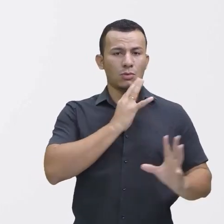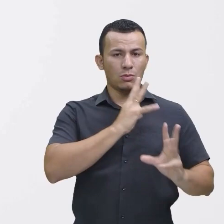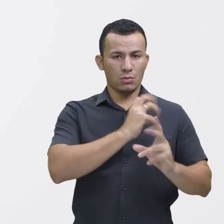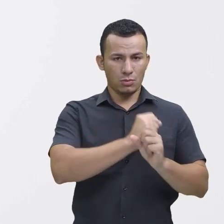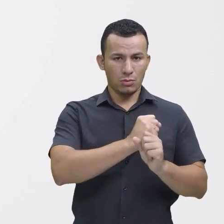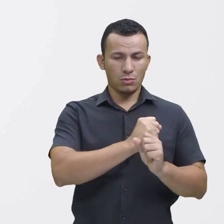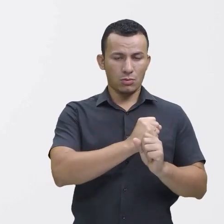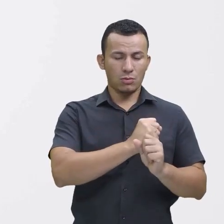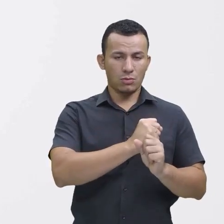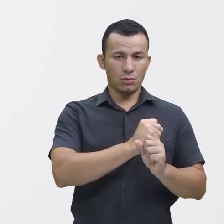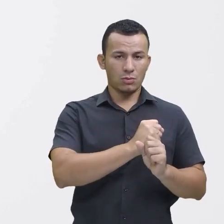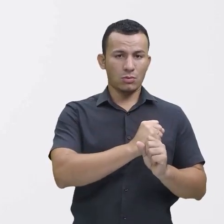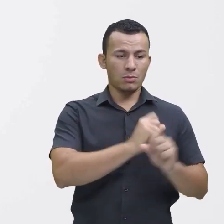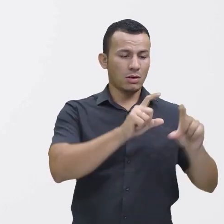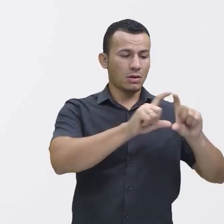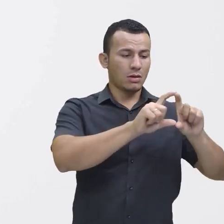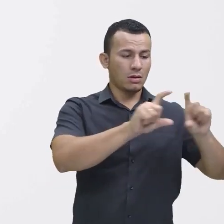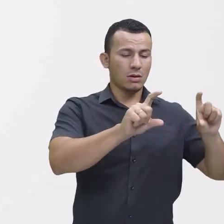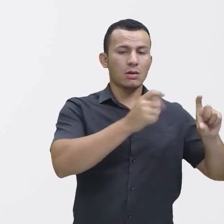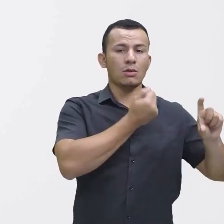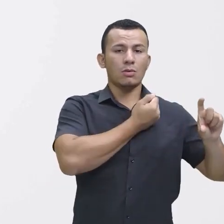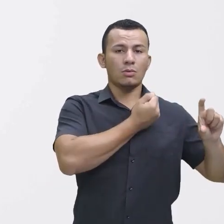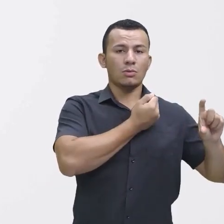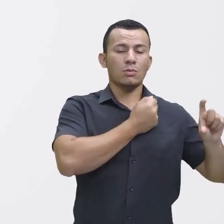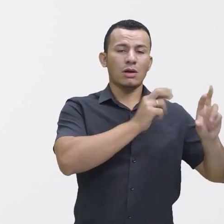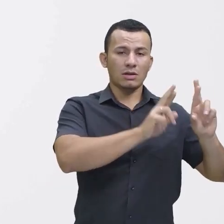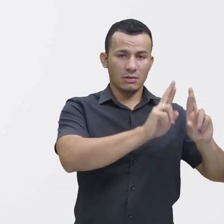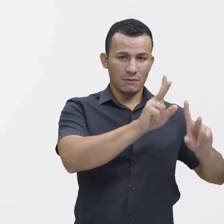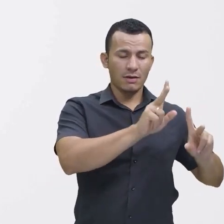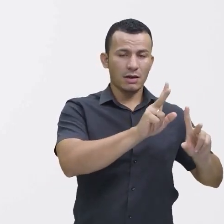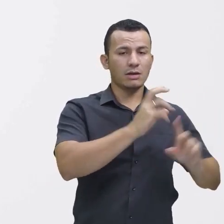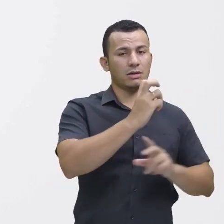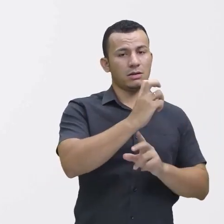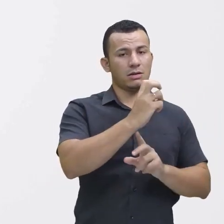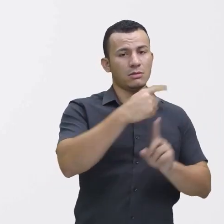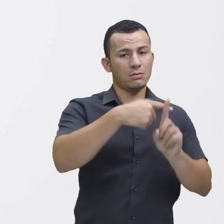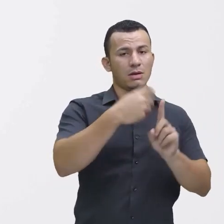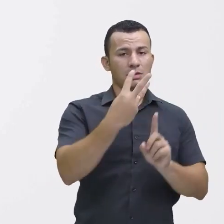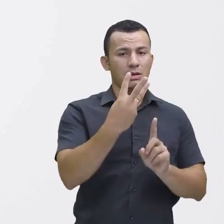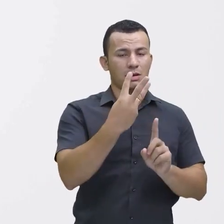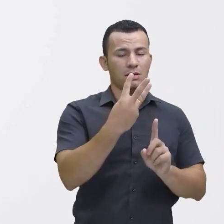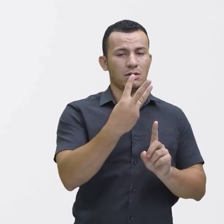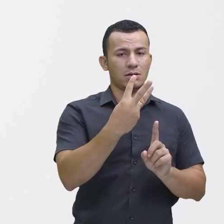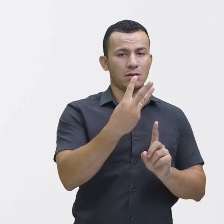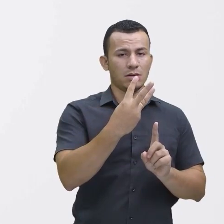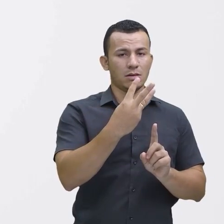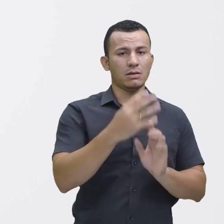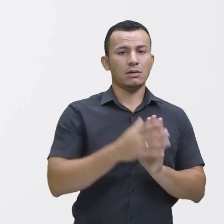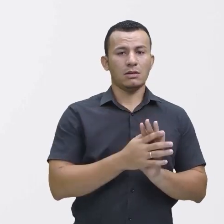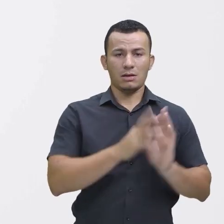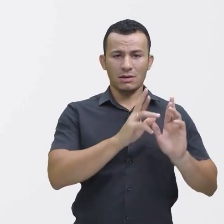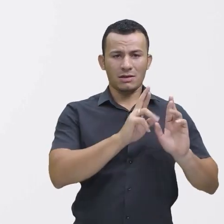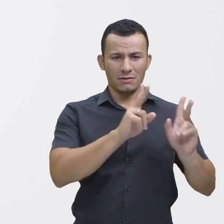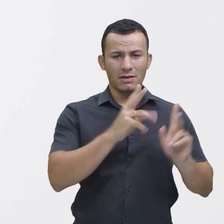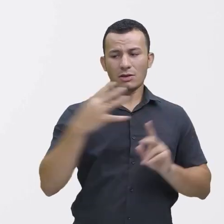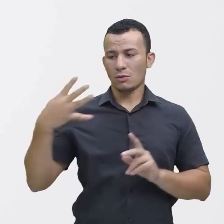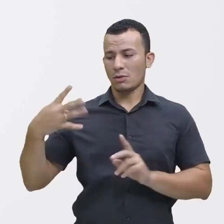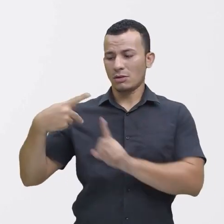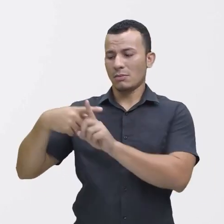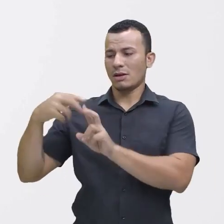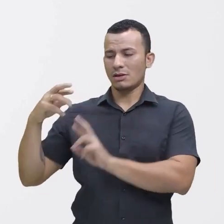da sentença seja diferente, que nem aqui, ó, o 5 mais 3 e o 4 mais